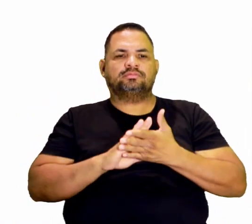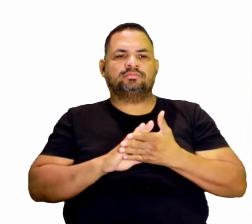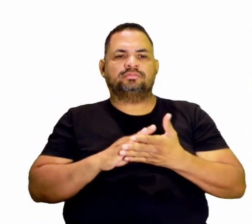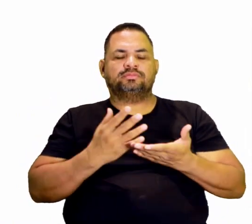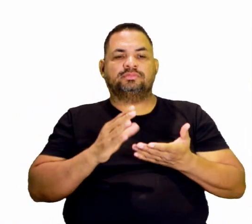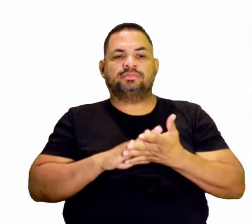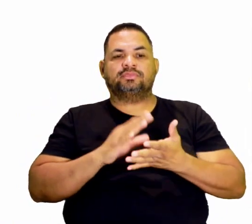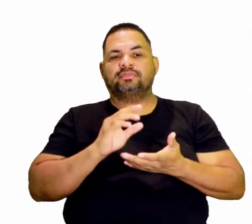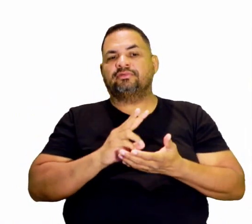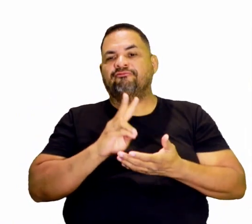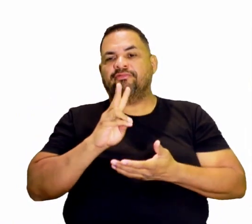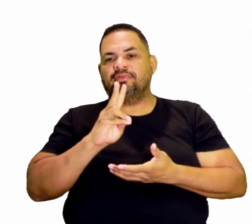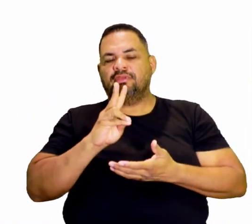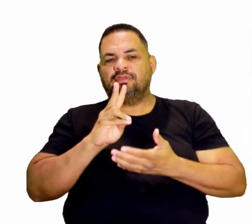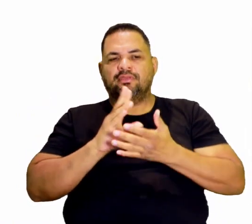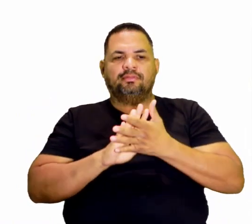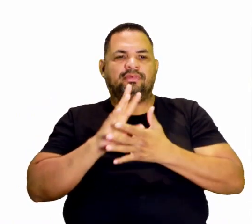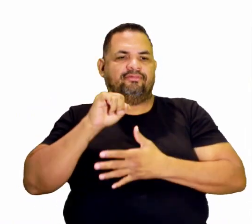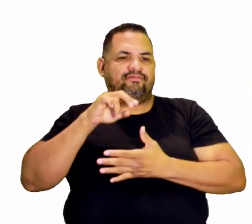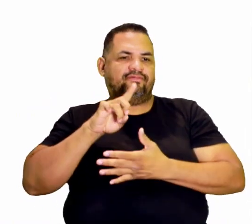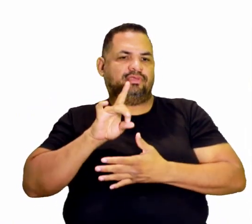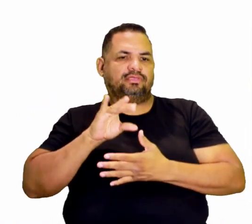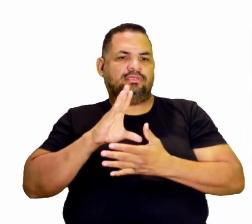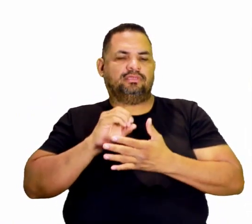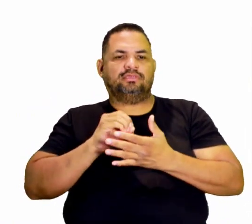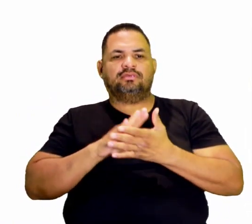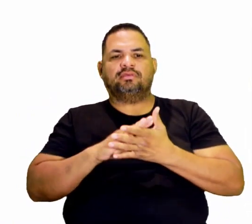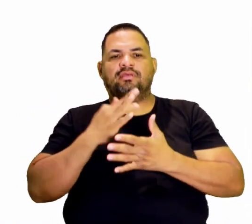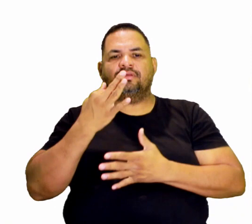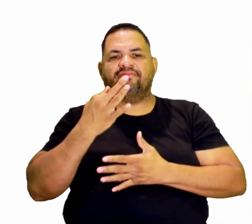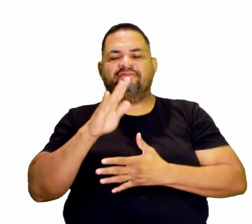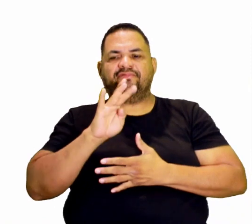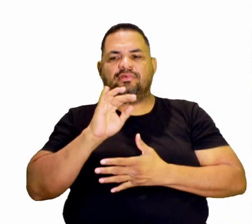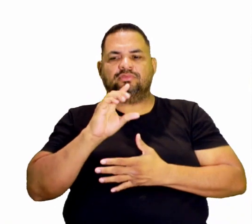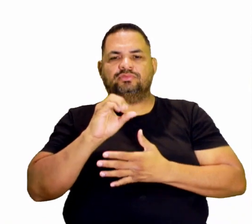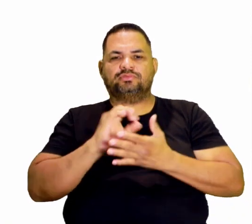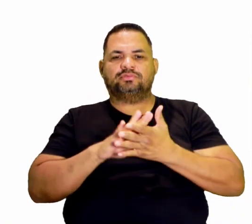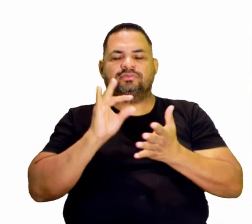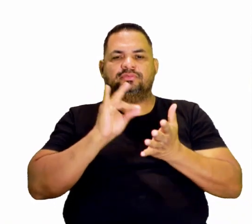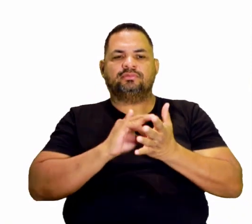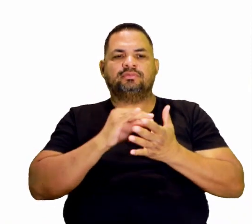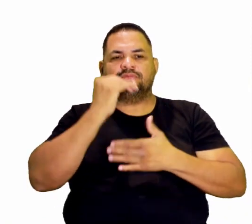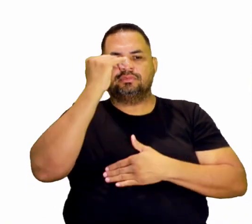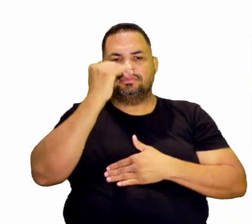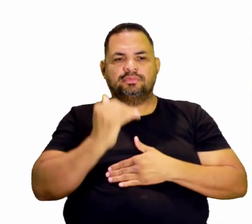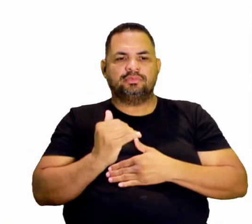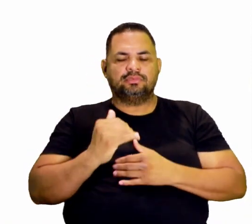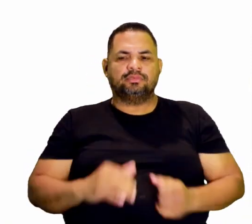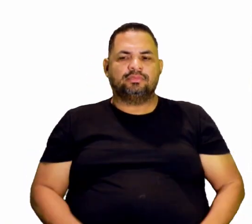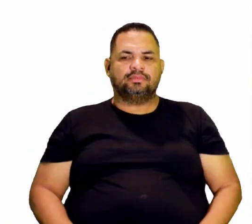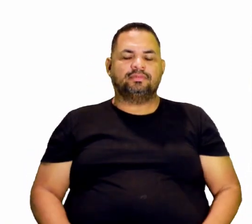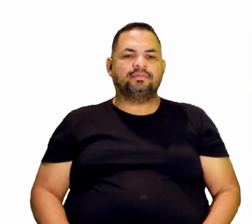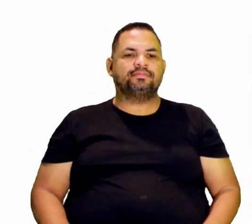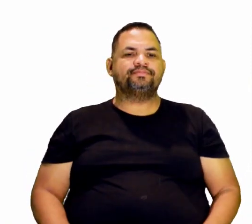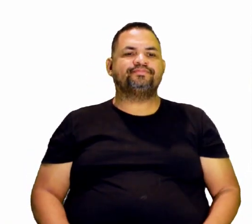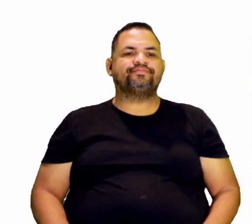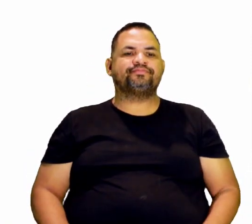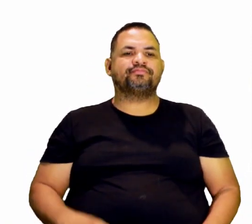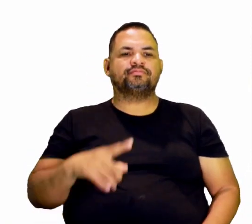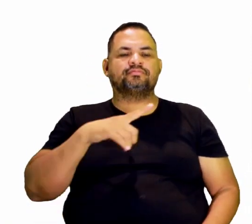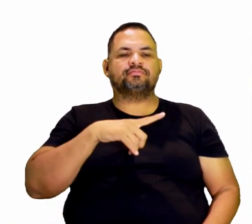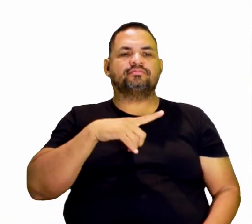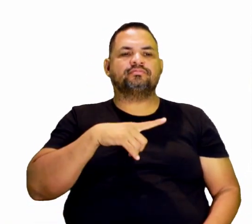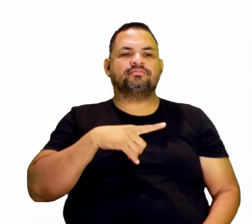V para verdadeiro ou F para falsa as afirmativas a seguir. Então você tem